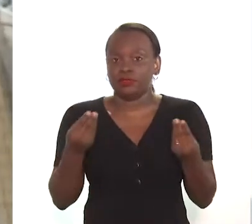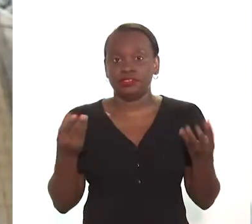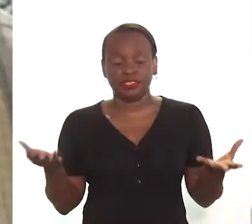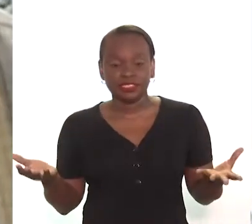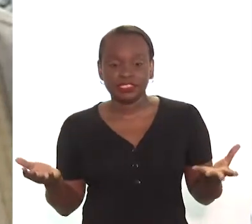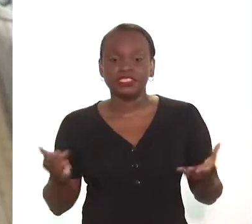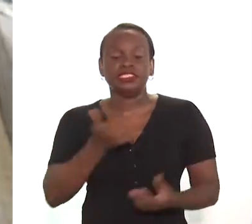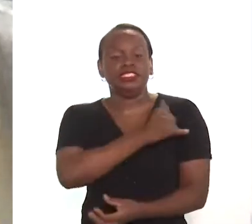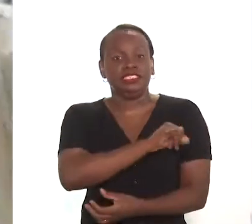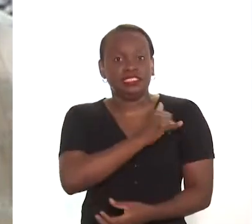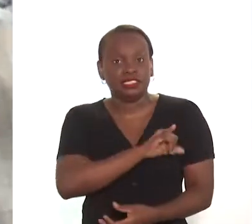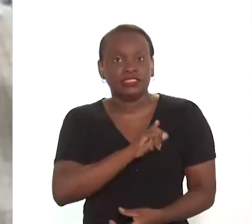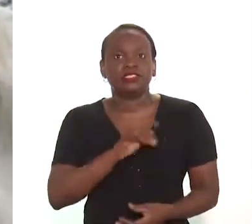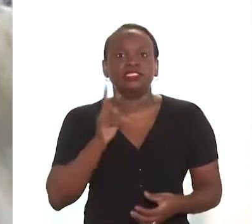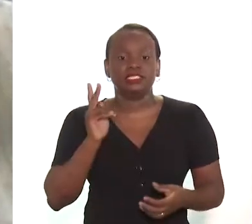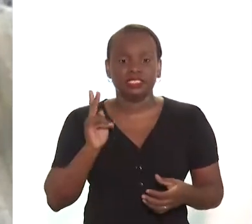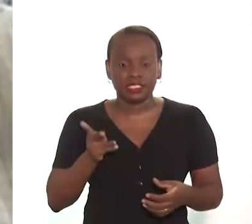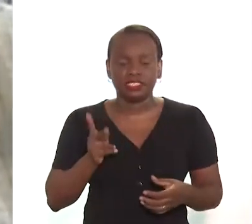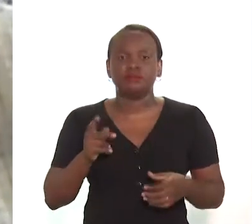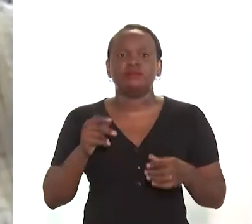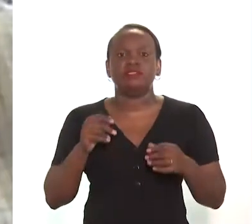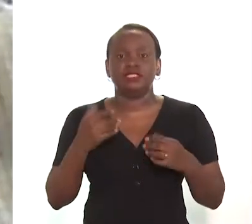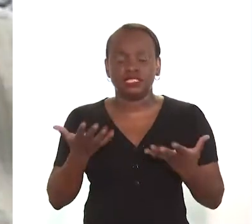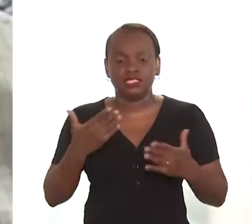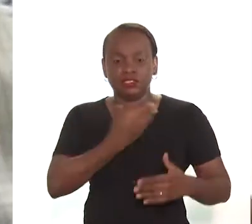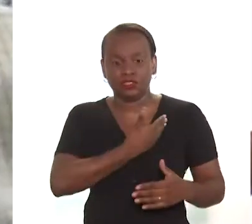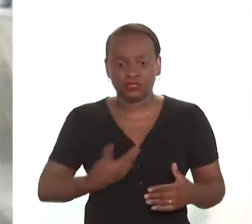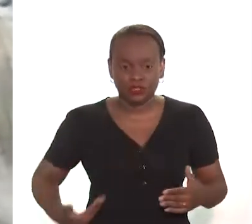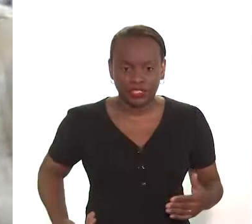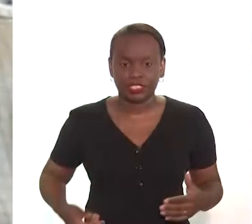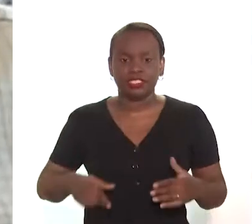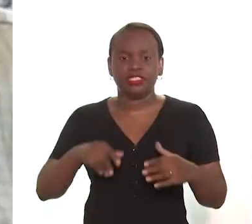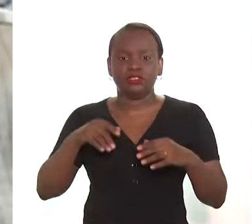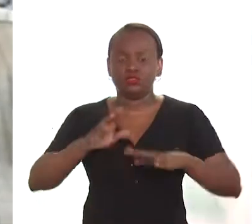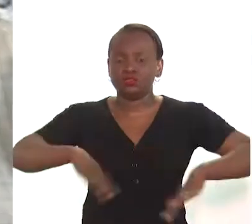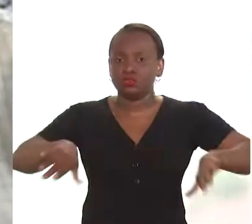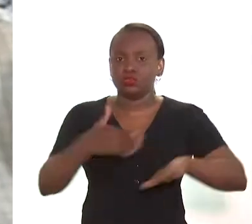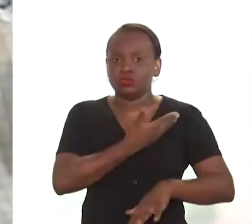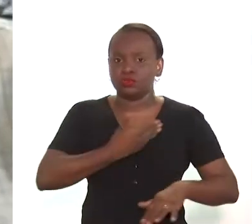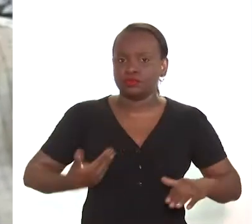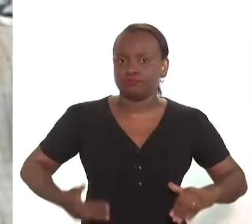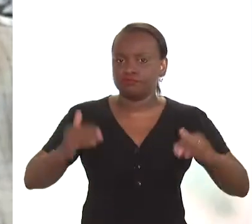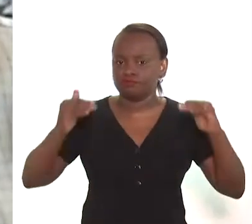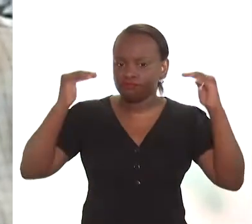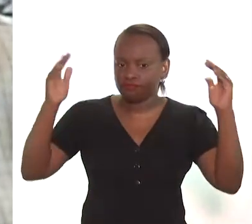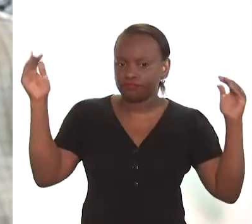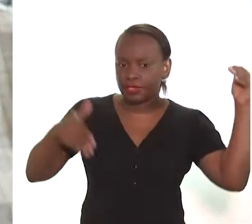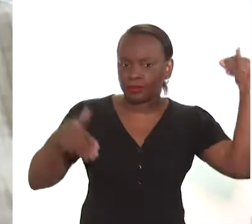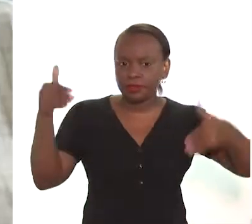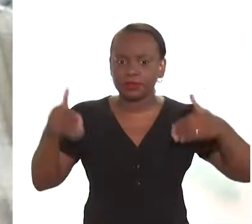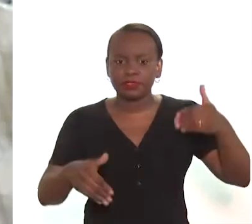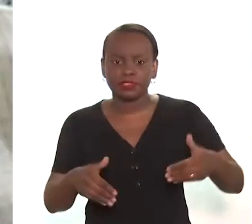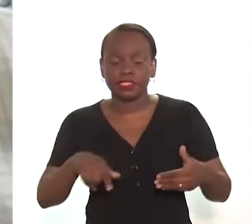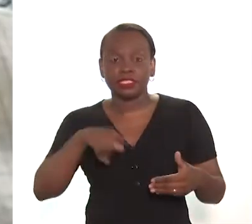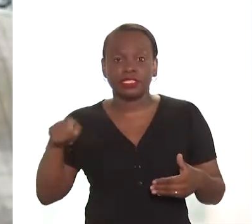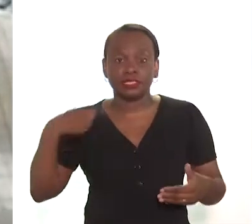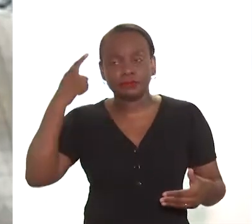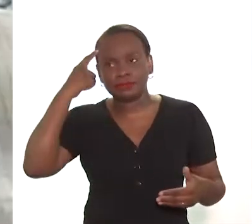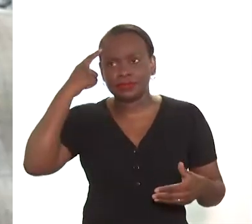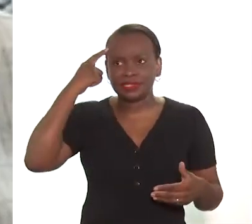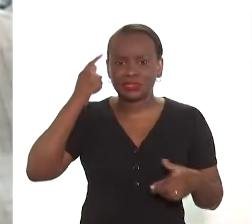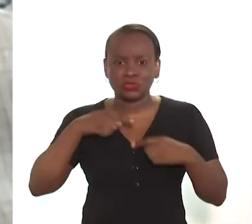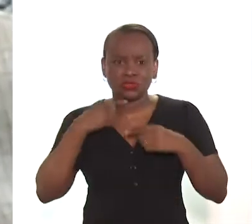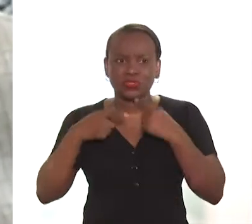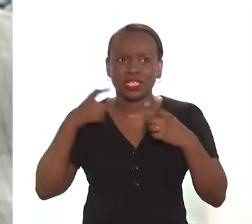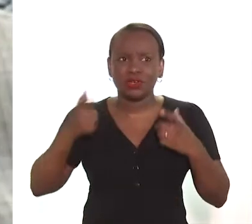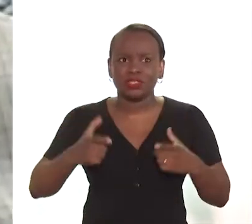preparo para isso. O Rio Centro estava dedicado ao governo, a todos os grandes mandatários que viriam, e nós